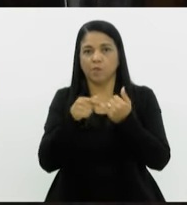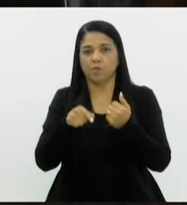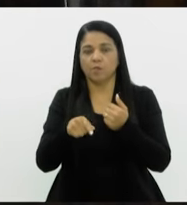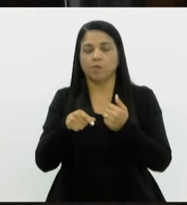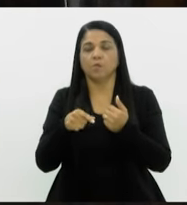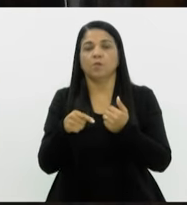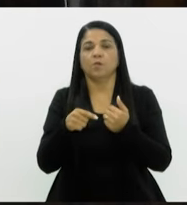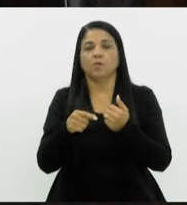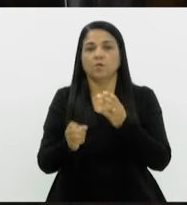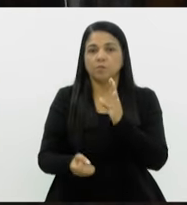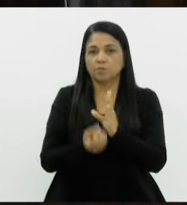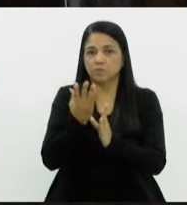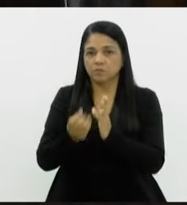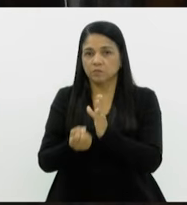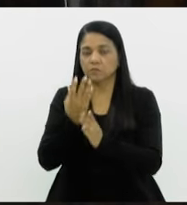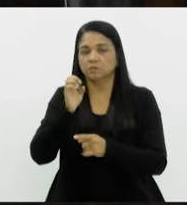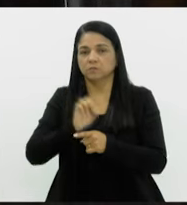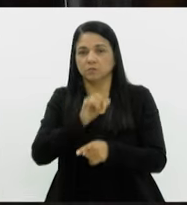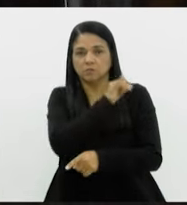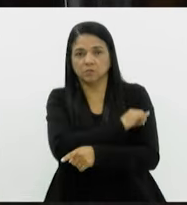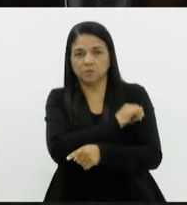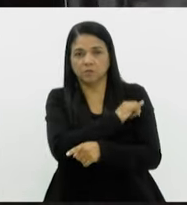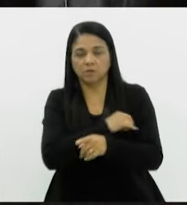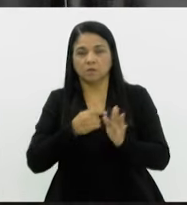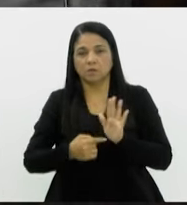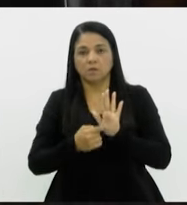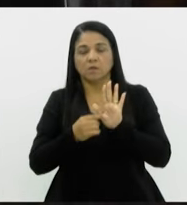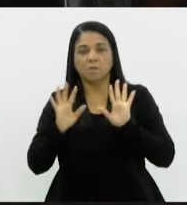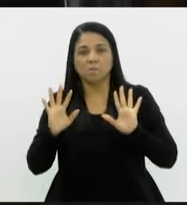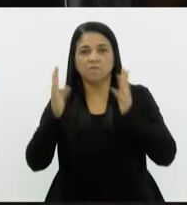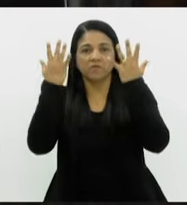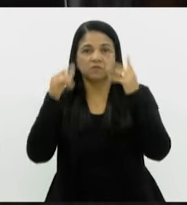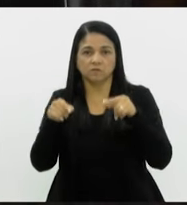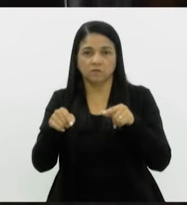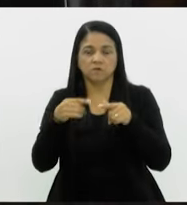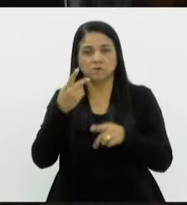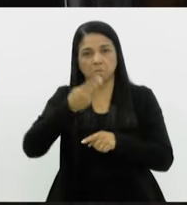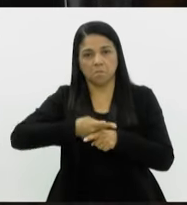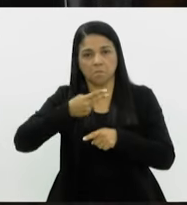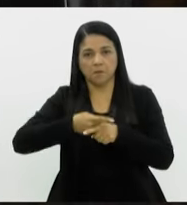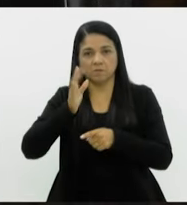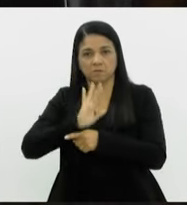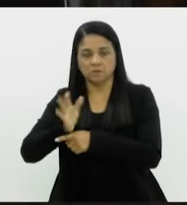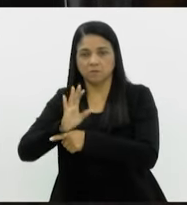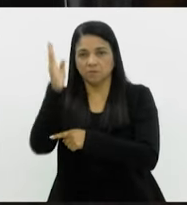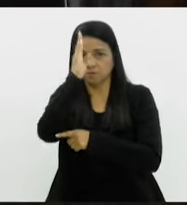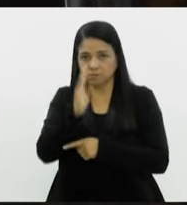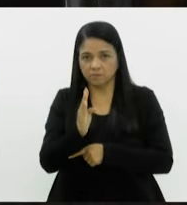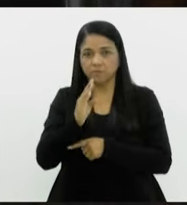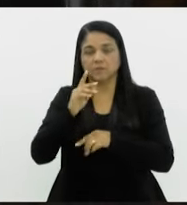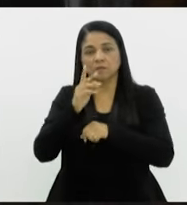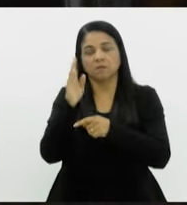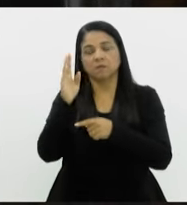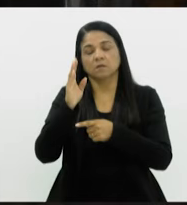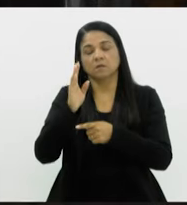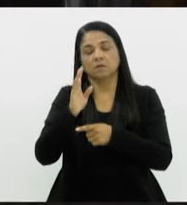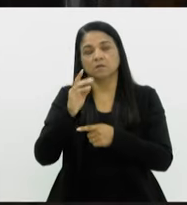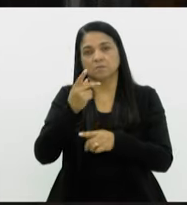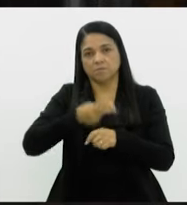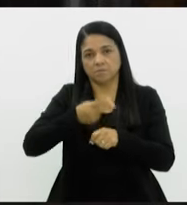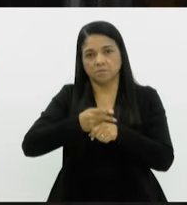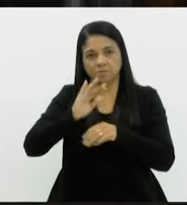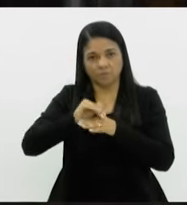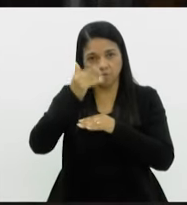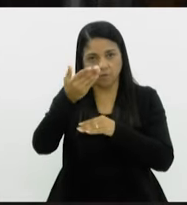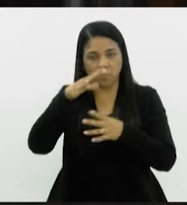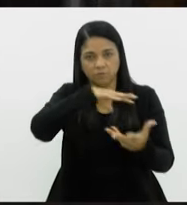produções oriundas do Estado do Rio de Janeiro em mostras, festivais e premiações de cinema nacional e internacionais, programas de apoio